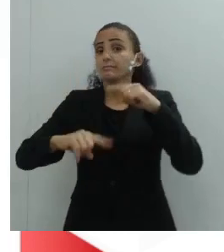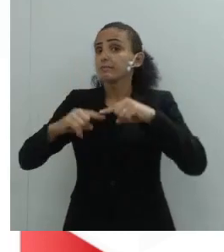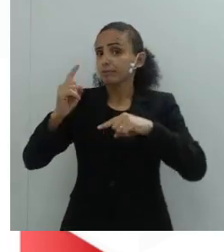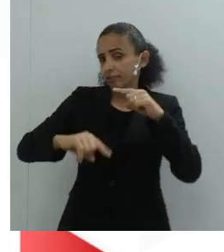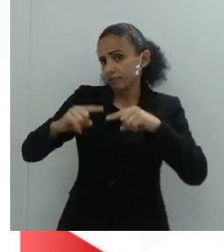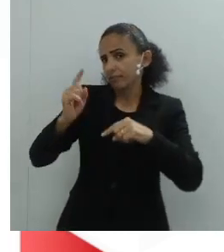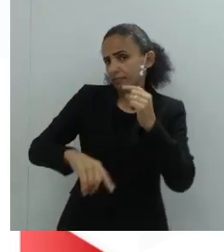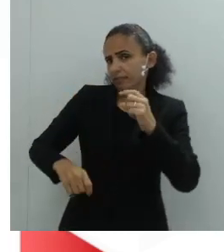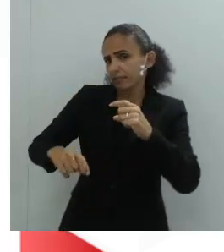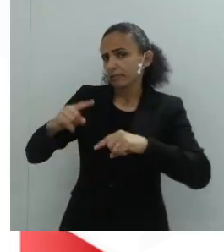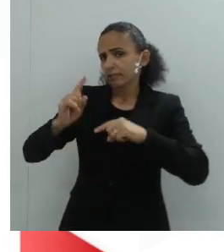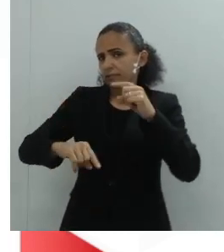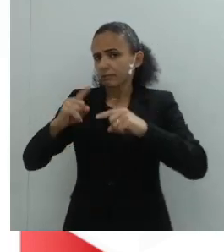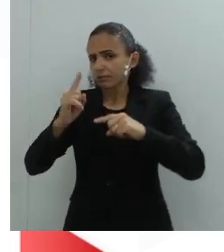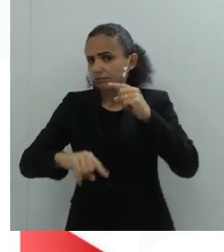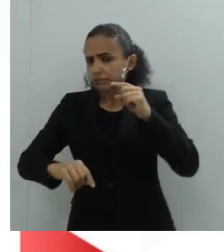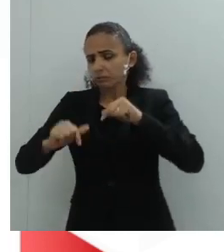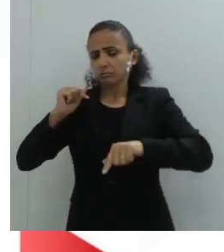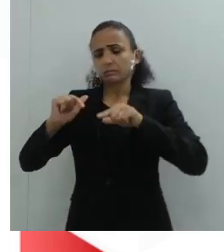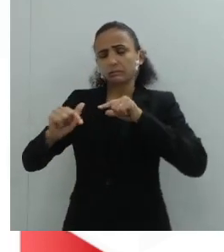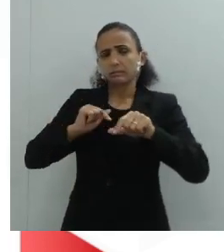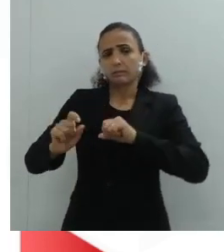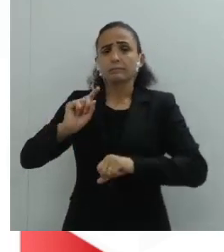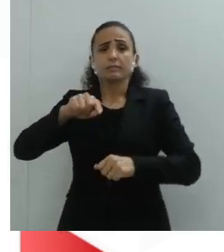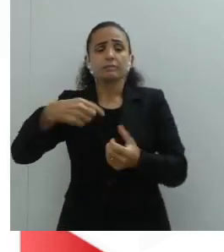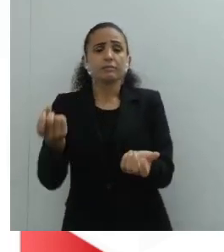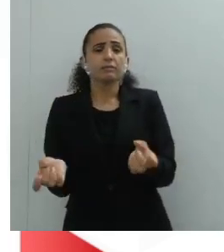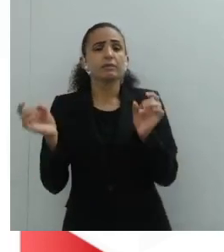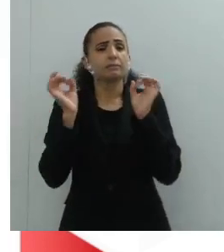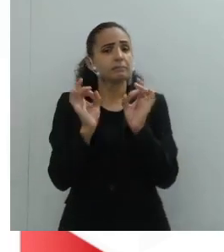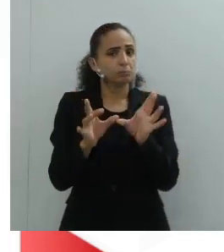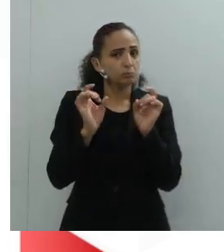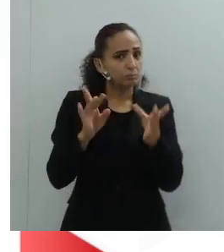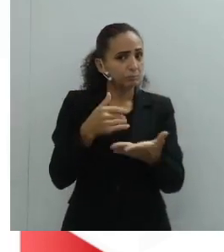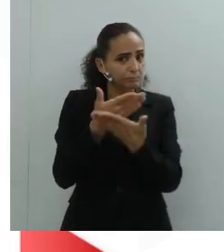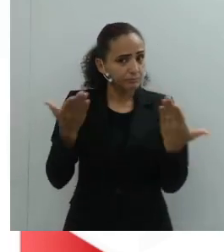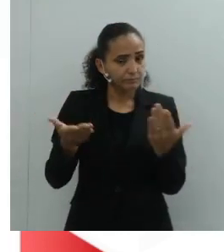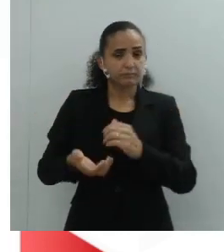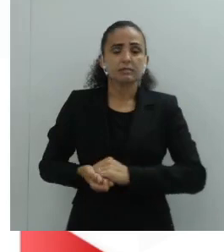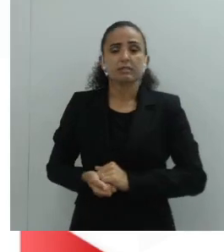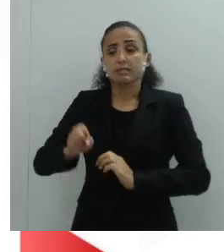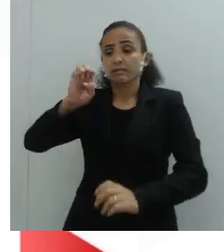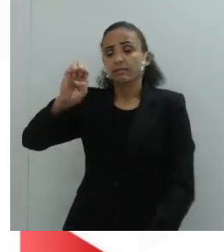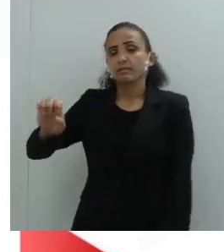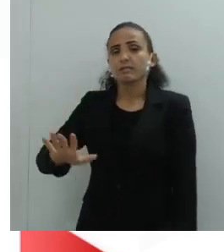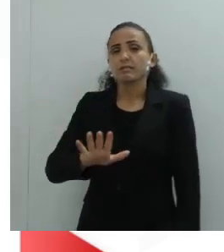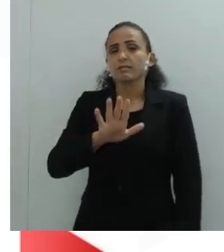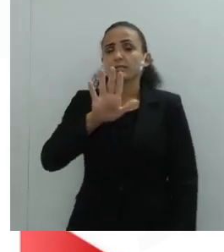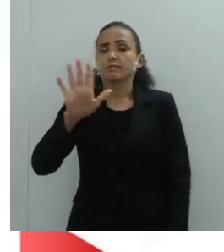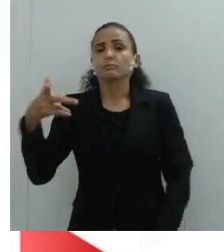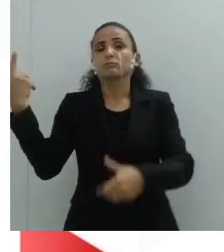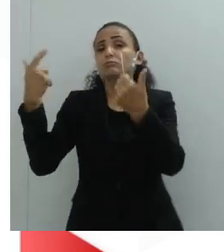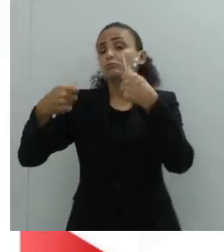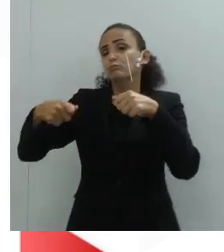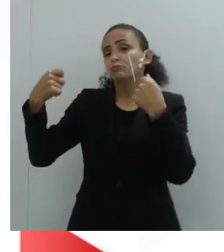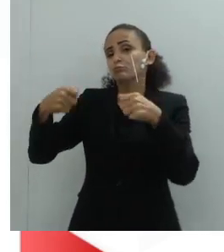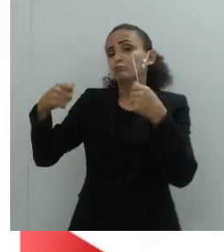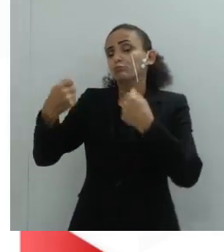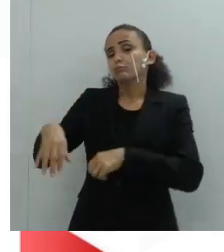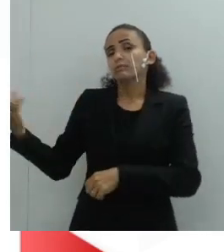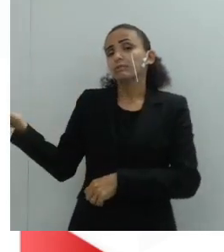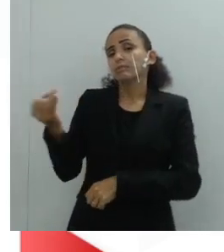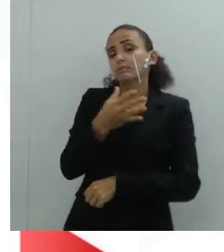mercadorias, essa matéria-prima, né, para vender. Então o que é que fez? A Europa precisou ir atrás de